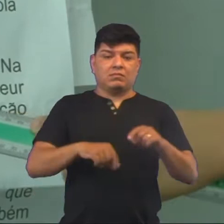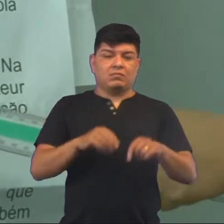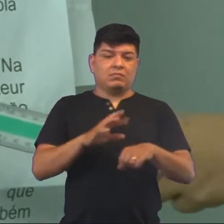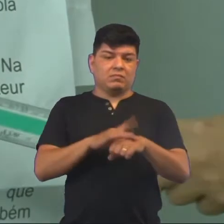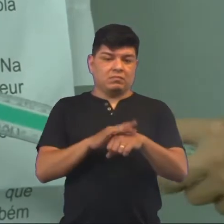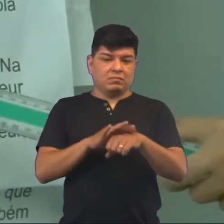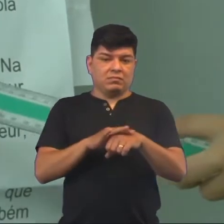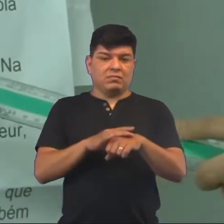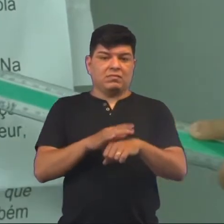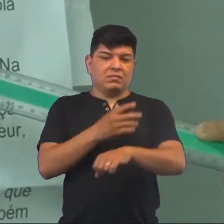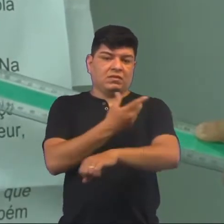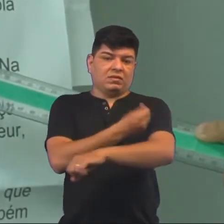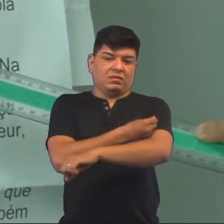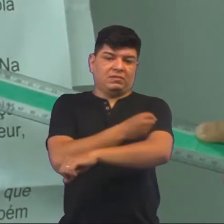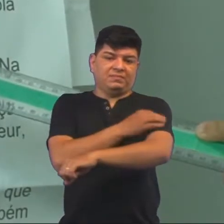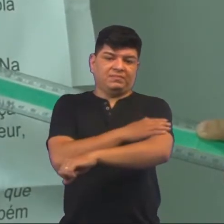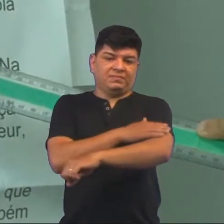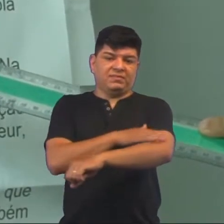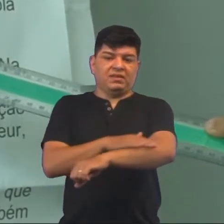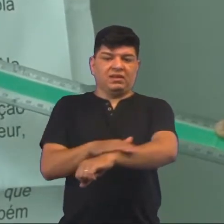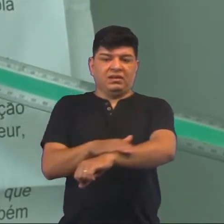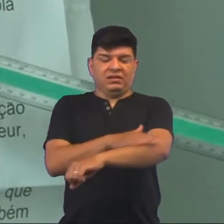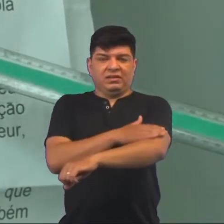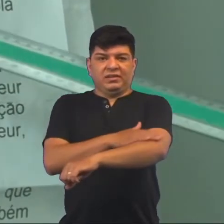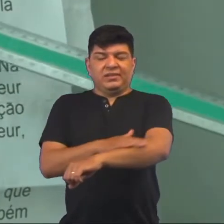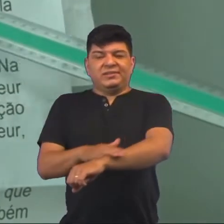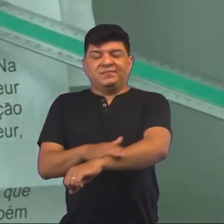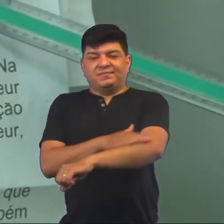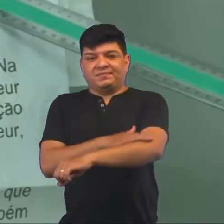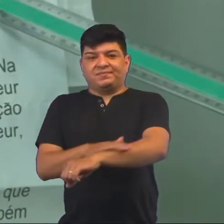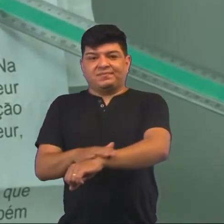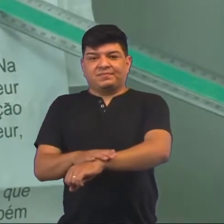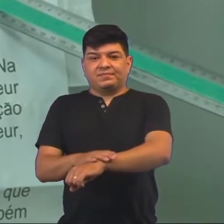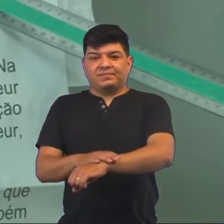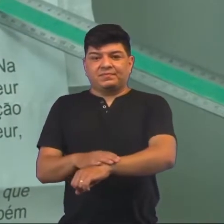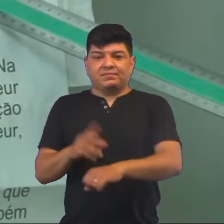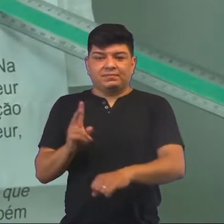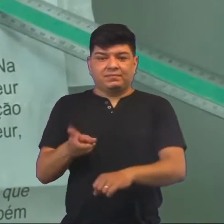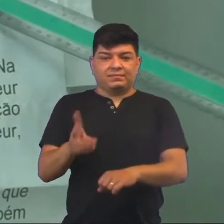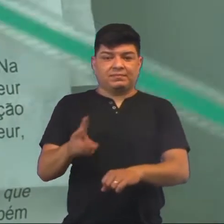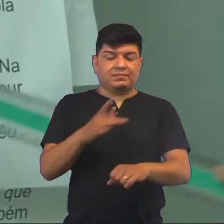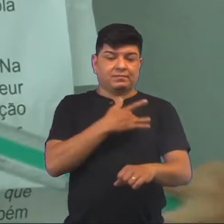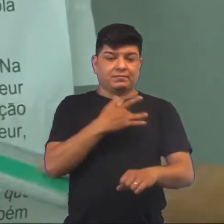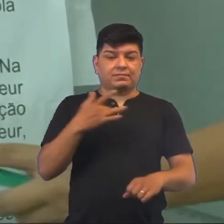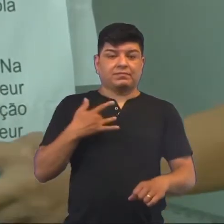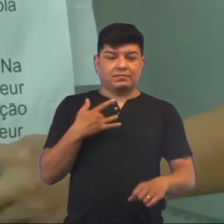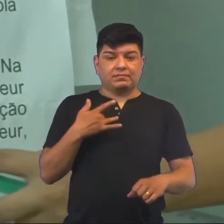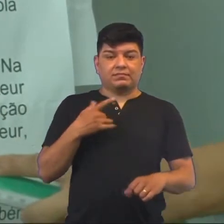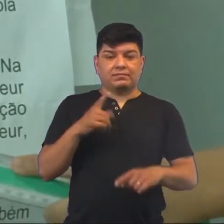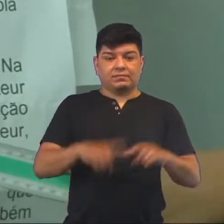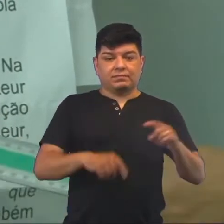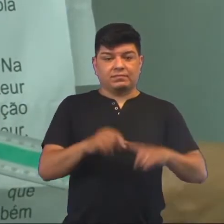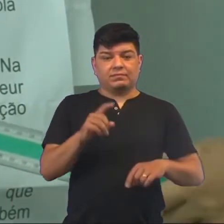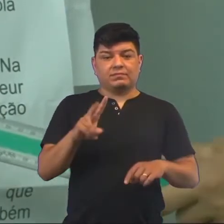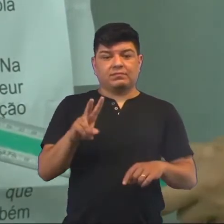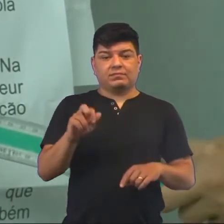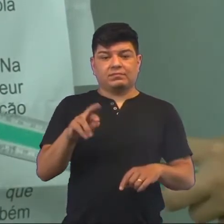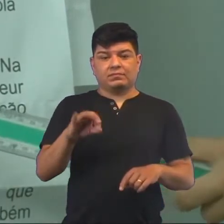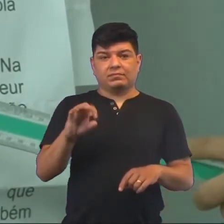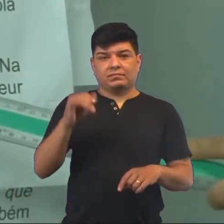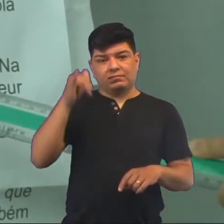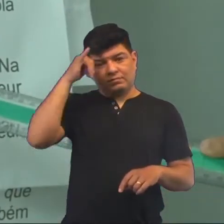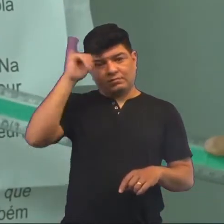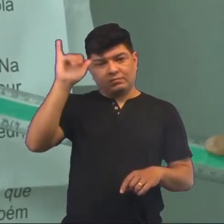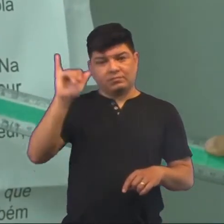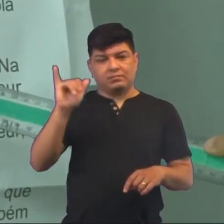né, da varíola no braço do garoto, como eu já falei antes, ó, e permaneceu saudável. Então, o material da varíola